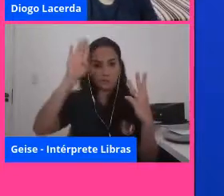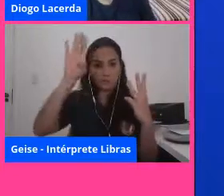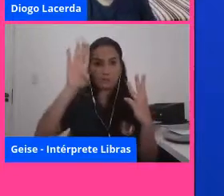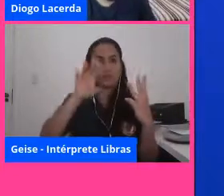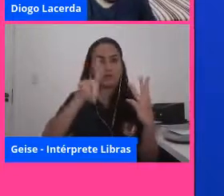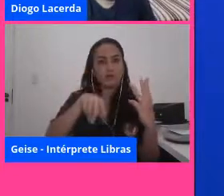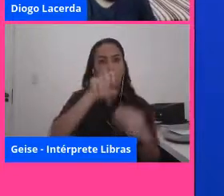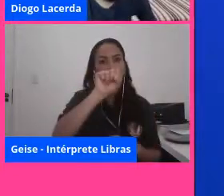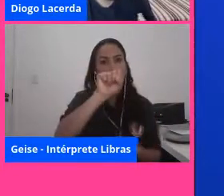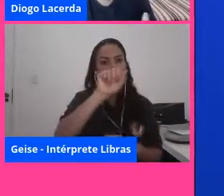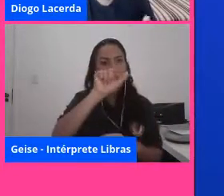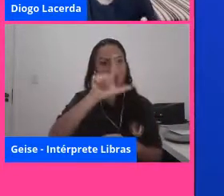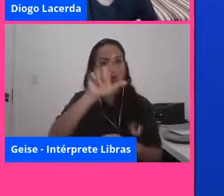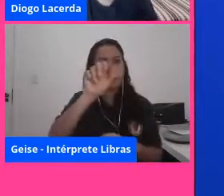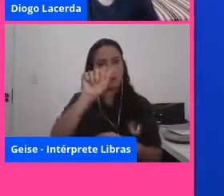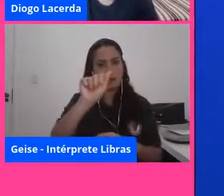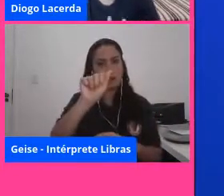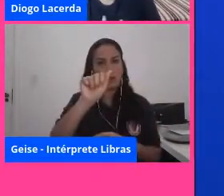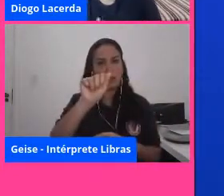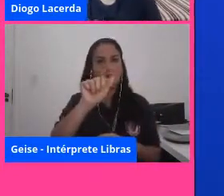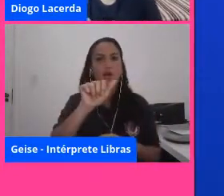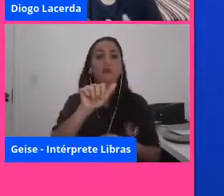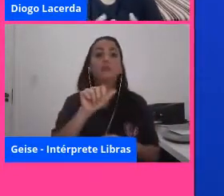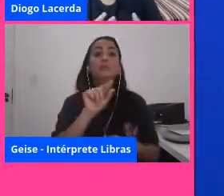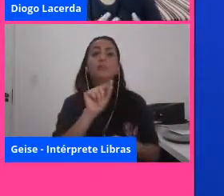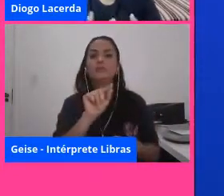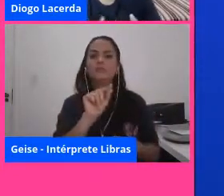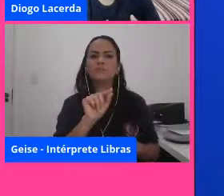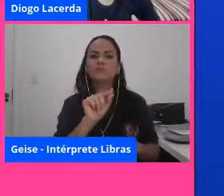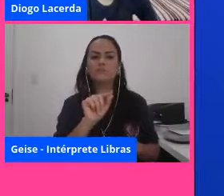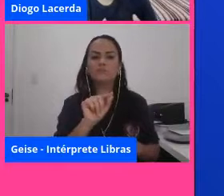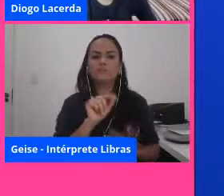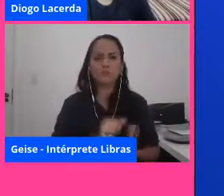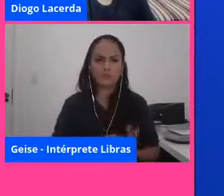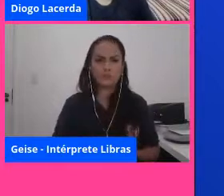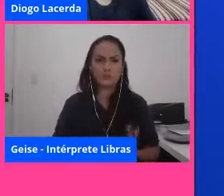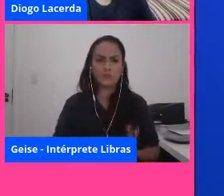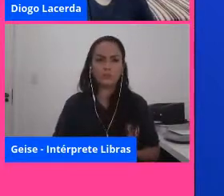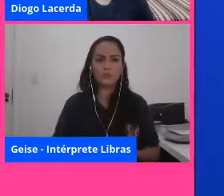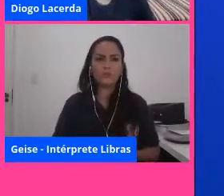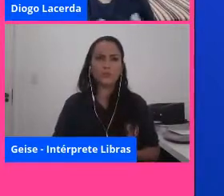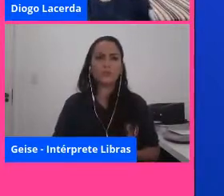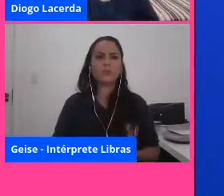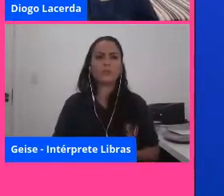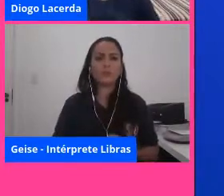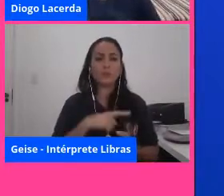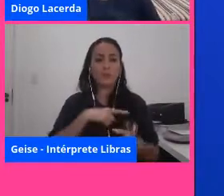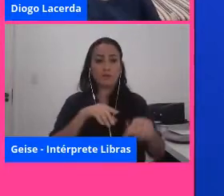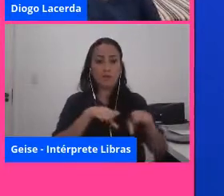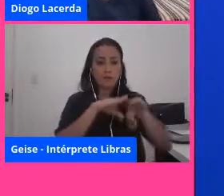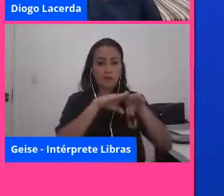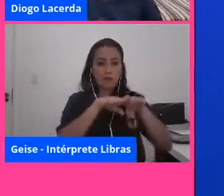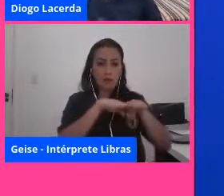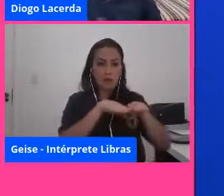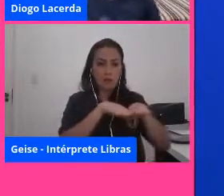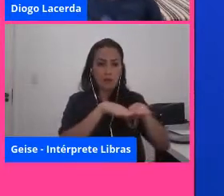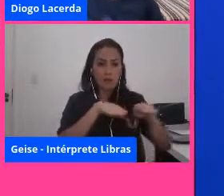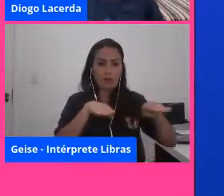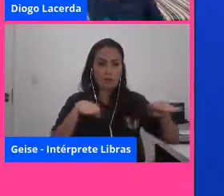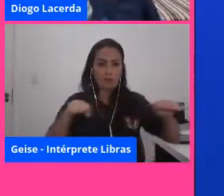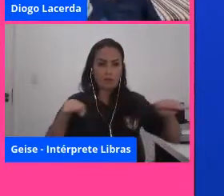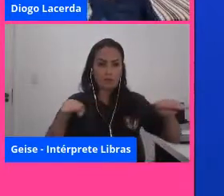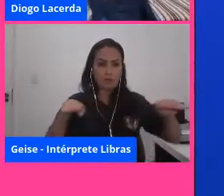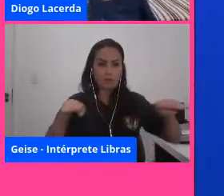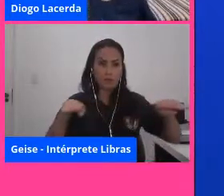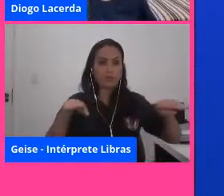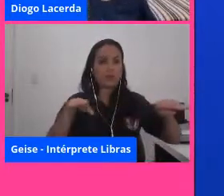que é esteletiografia, que basicamente a impressão de SLA vai ser o seguinte: eu tenho uma mesa, e em vez de agora ser um